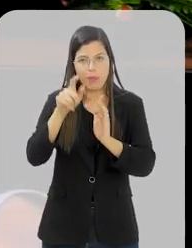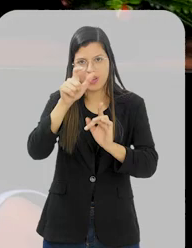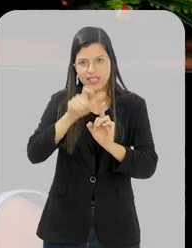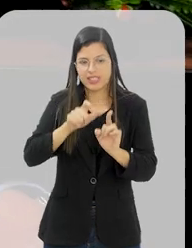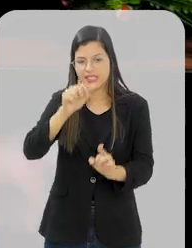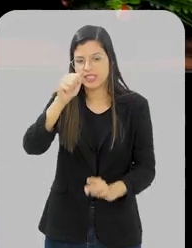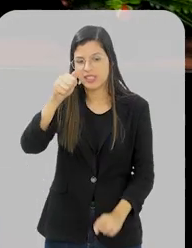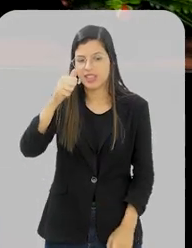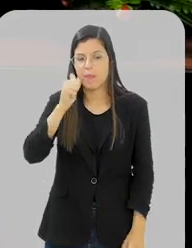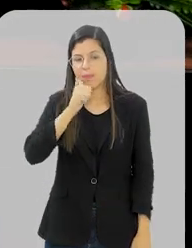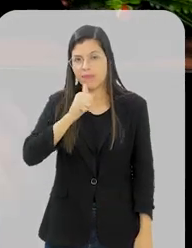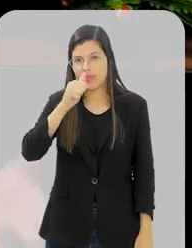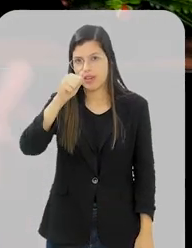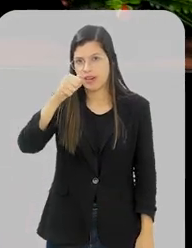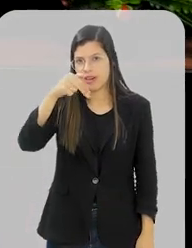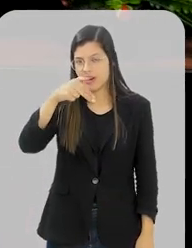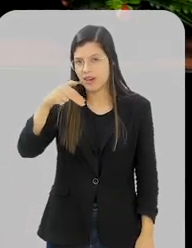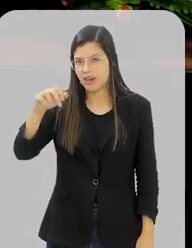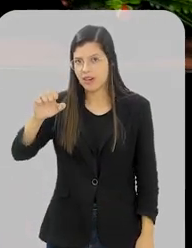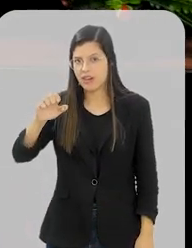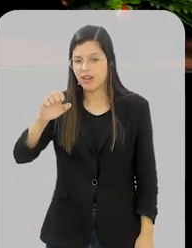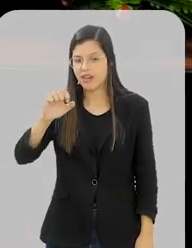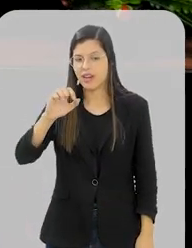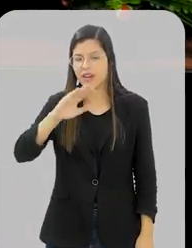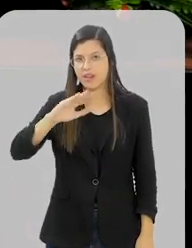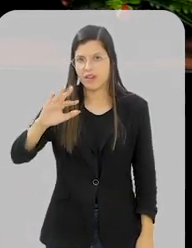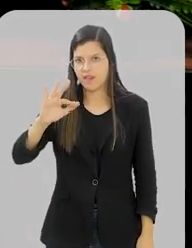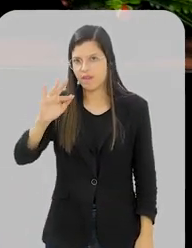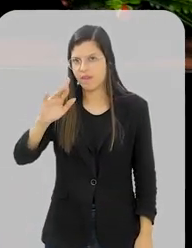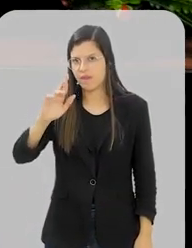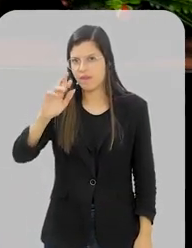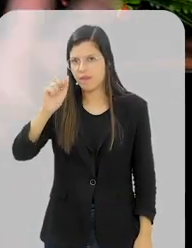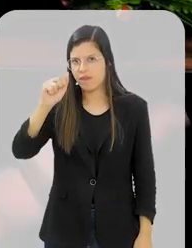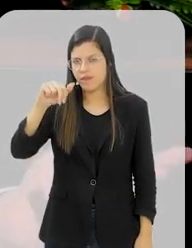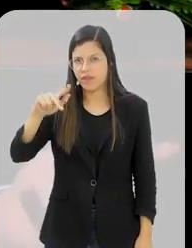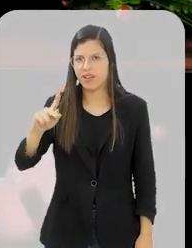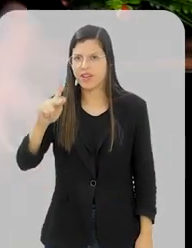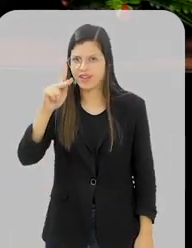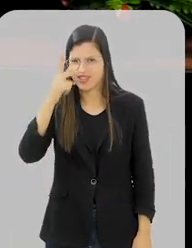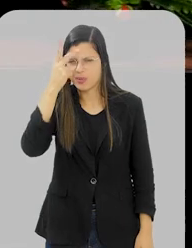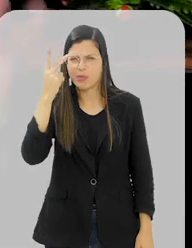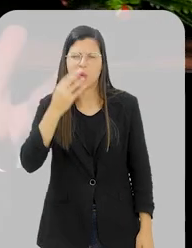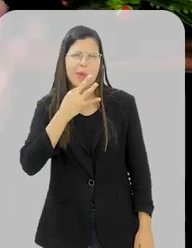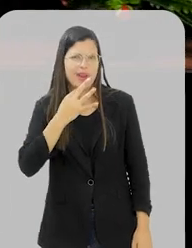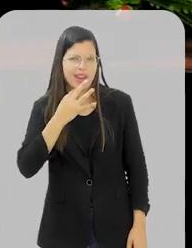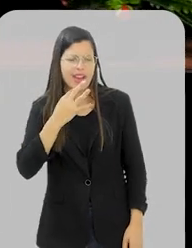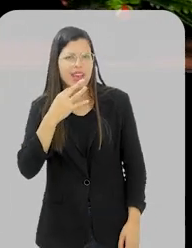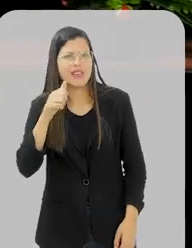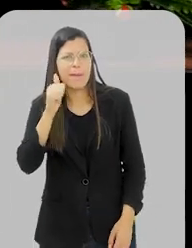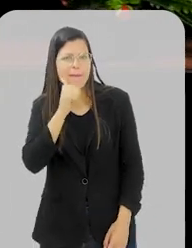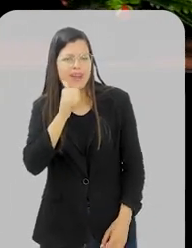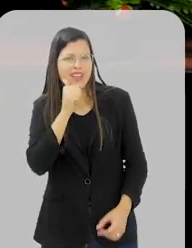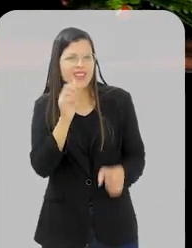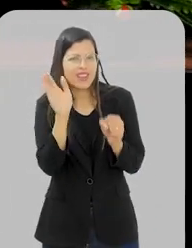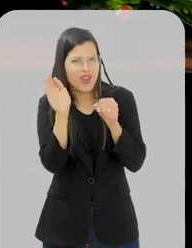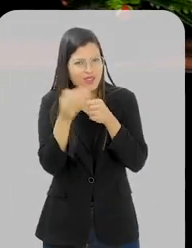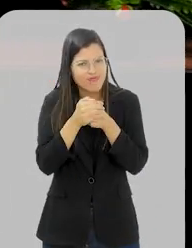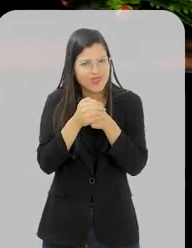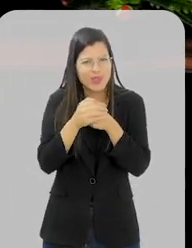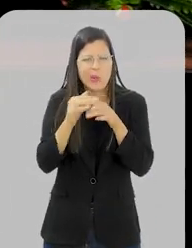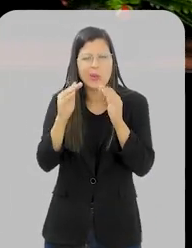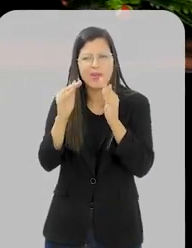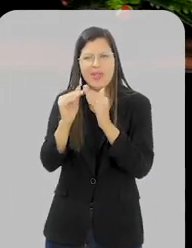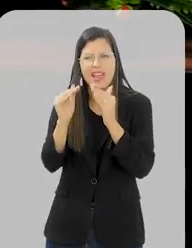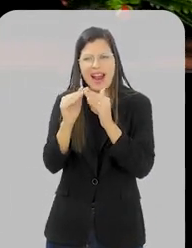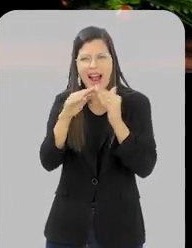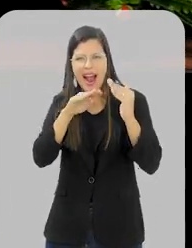Frank vocês não há quem não saiba quem foi Anne Frank aquela menina que deu no porão de